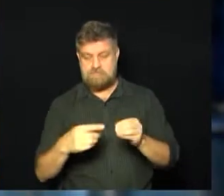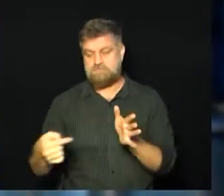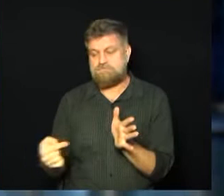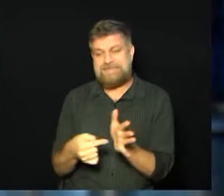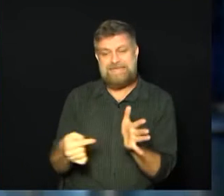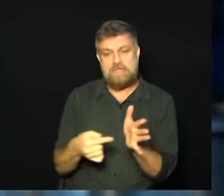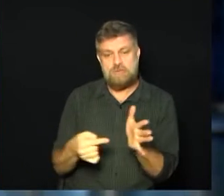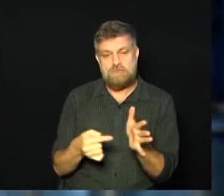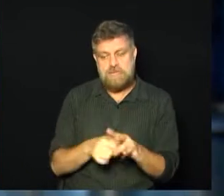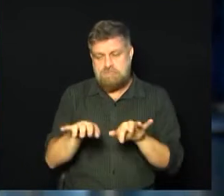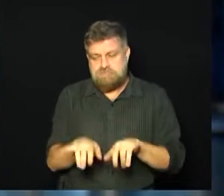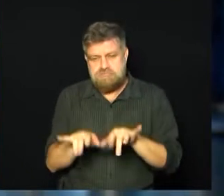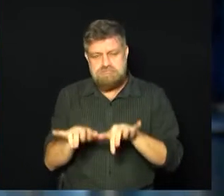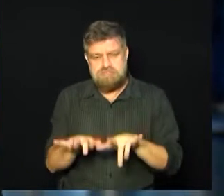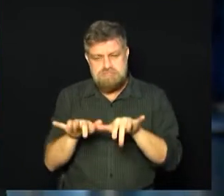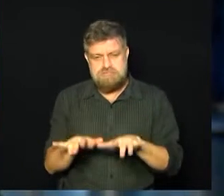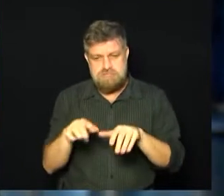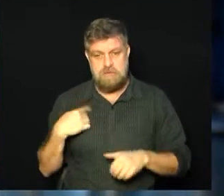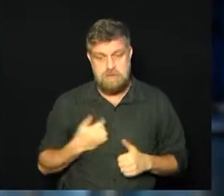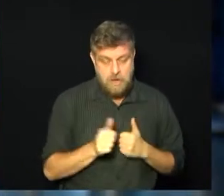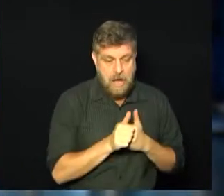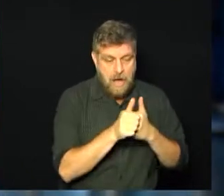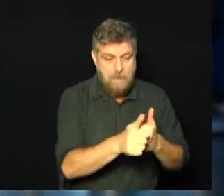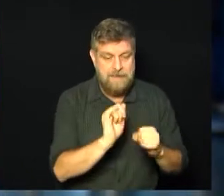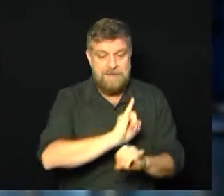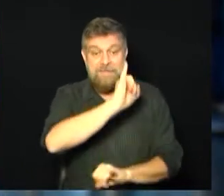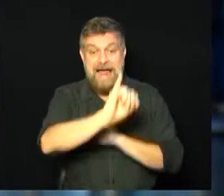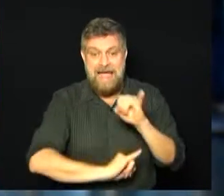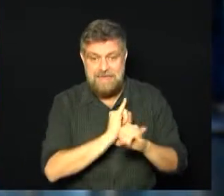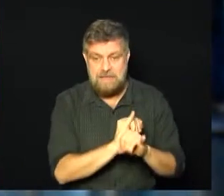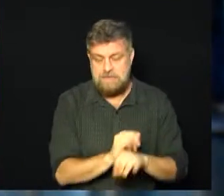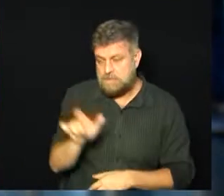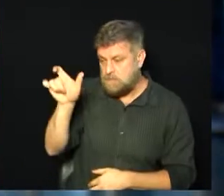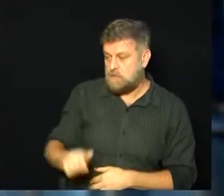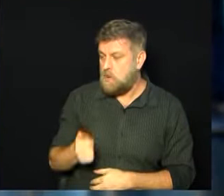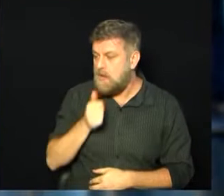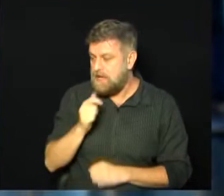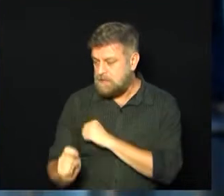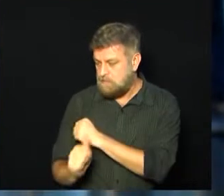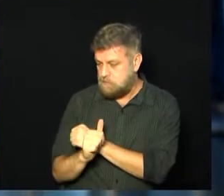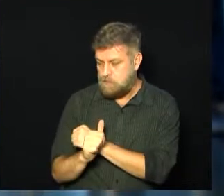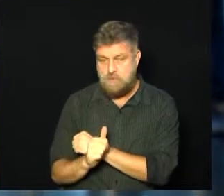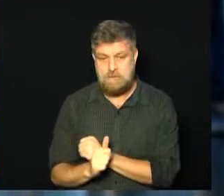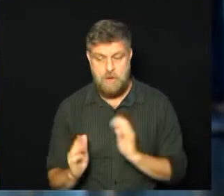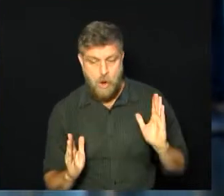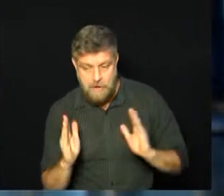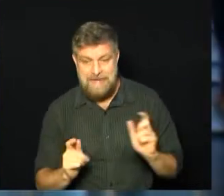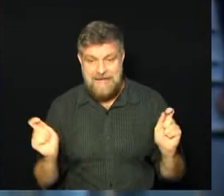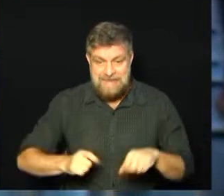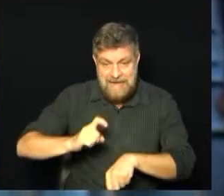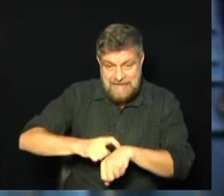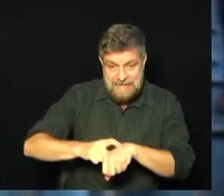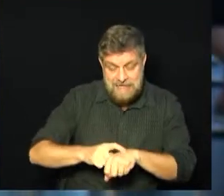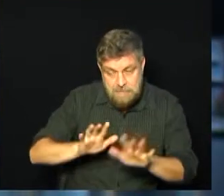ele formaliza a reclamação e todo acompanhamento é feito online. Então, para quem ainda não entrou em cilada, entre hoje e amanhã, dá tempo de